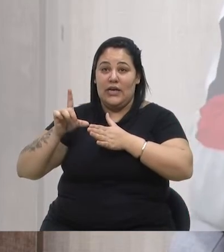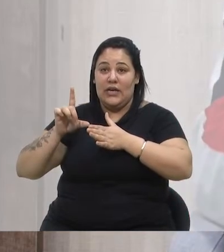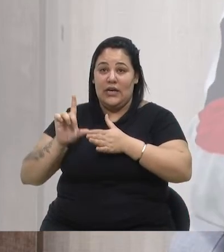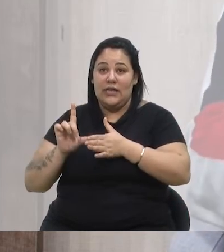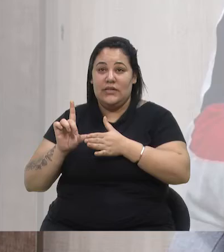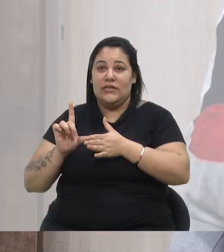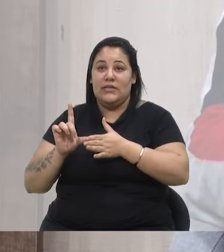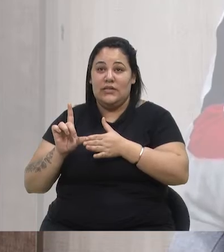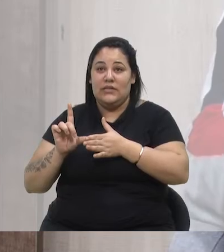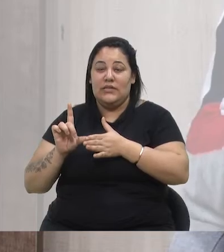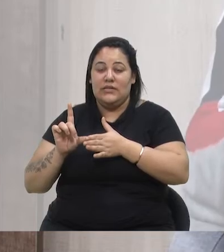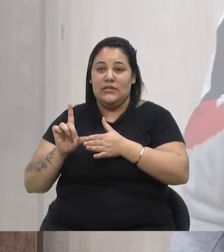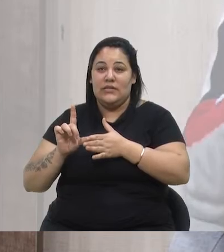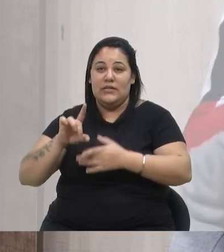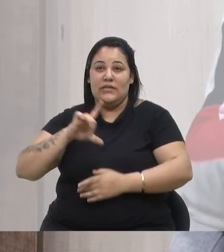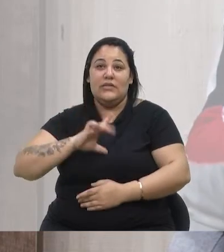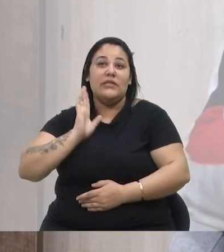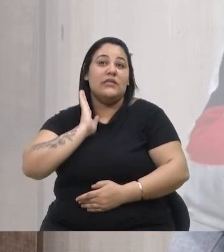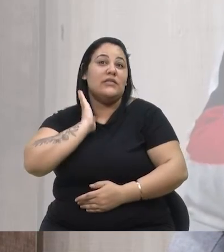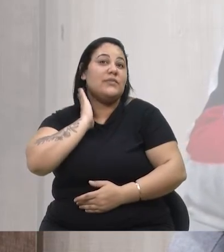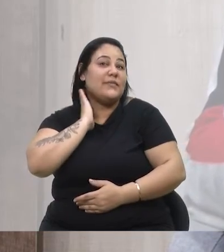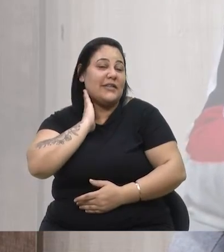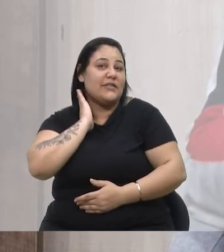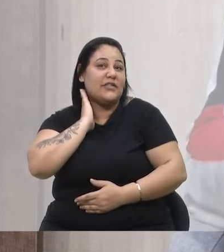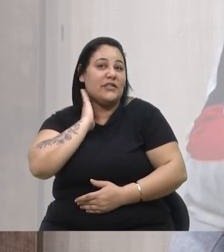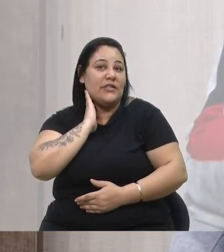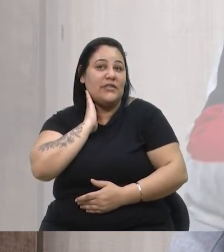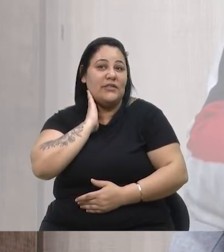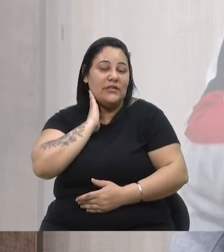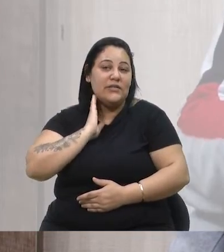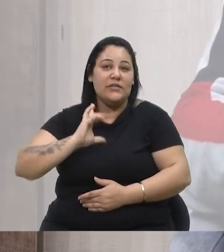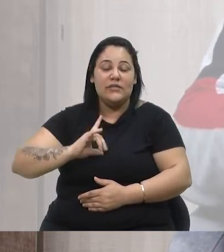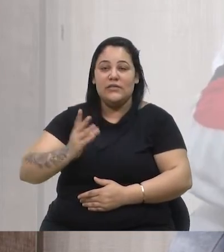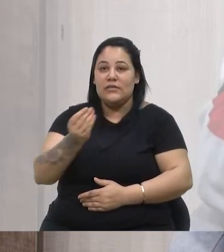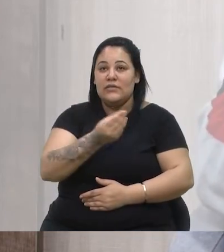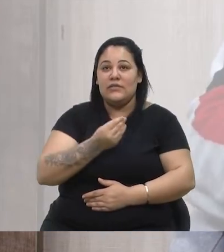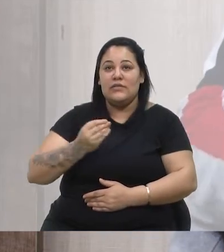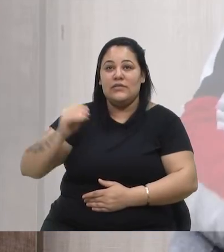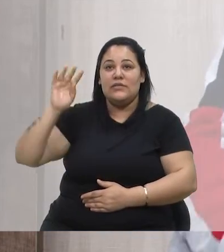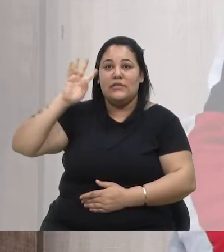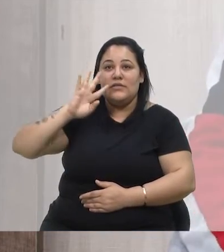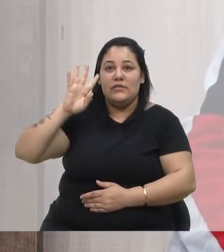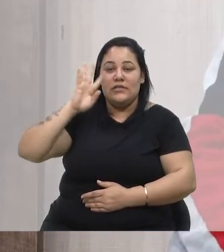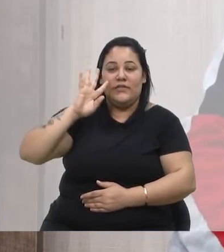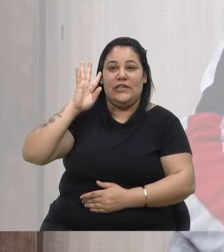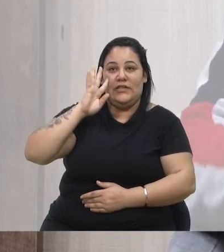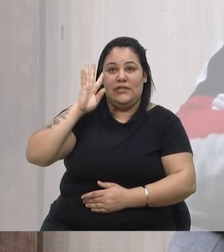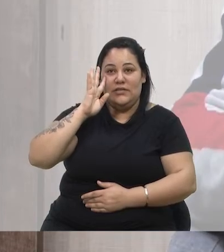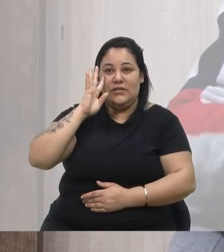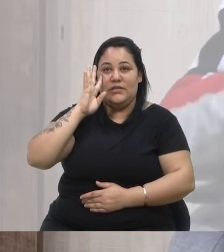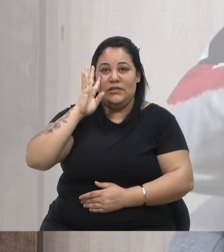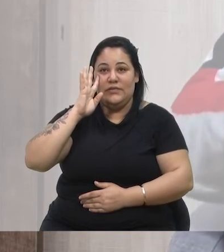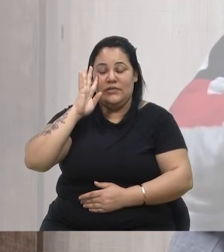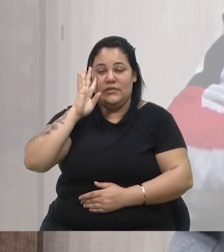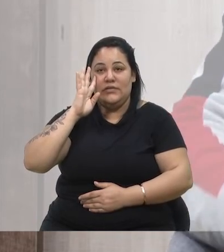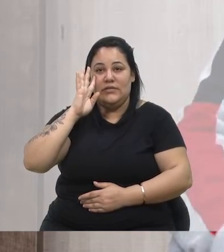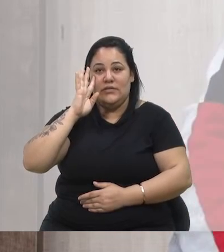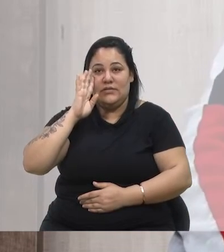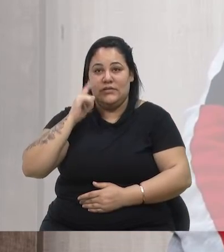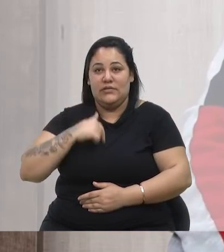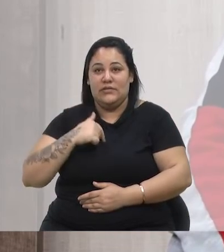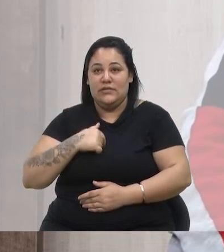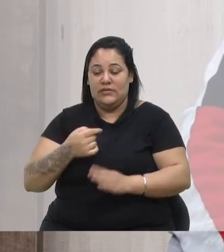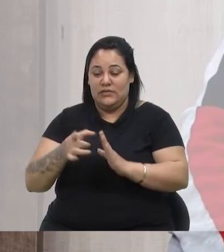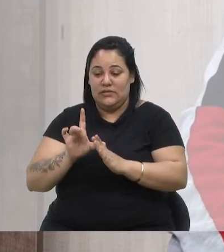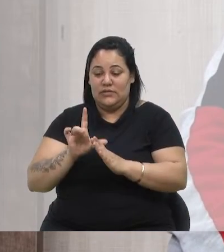Eu comentava contigo antes de irmos ao ar, são bate-papos muito legais também, tanto quanto depois